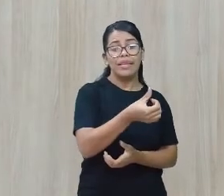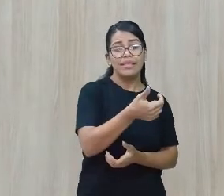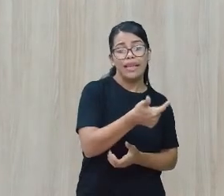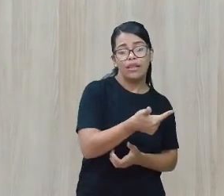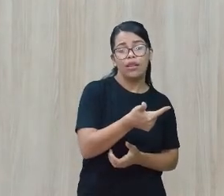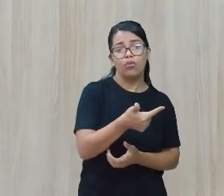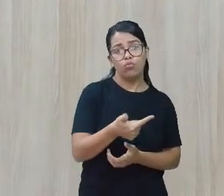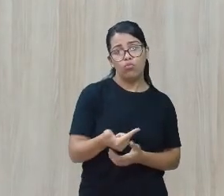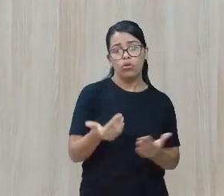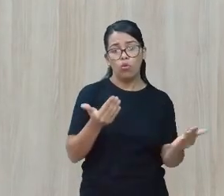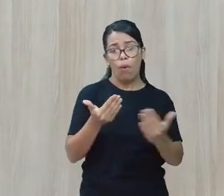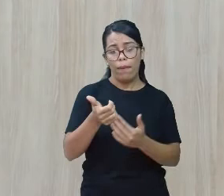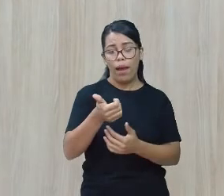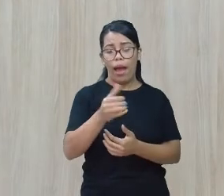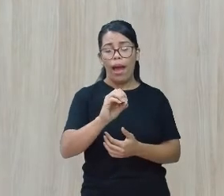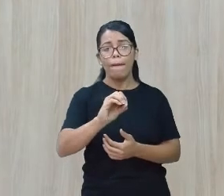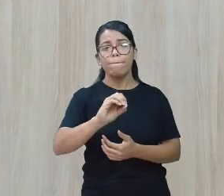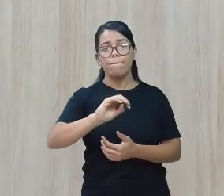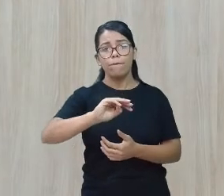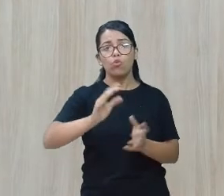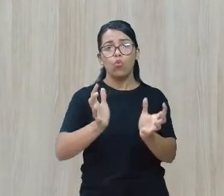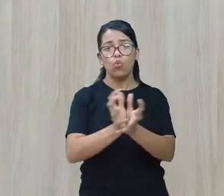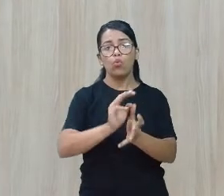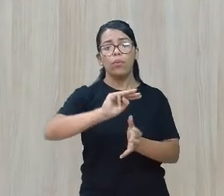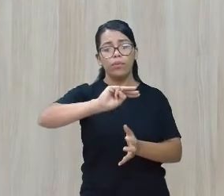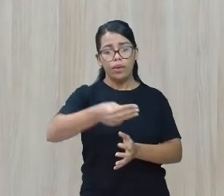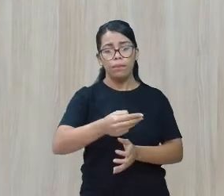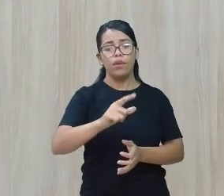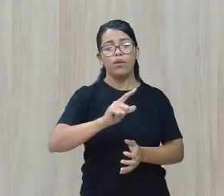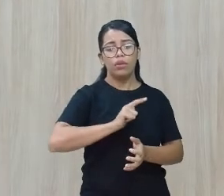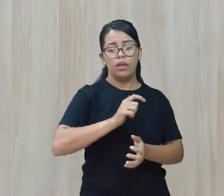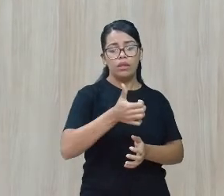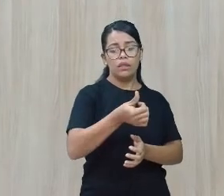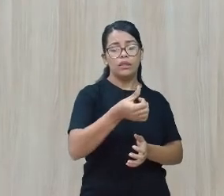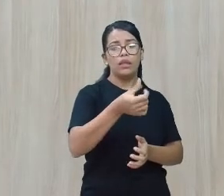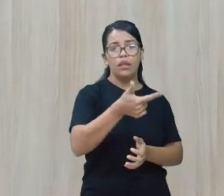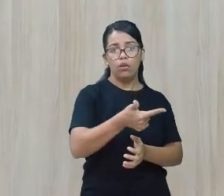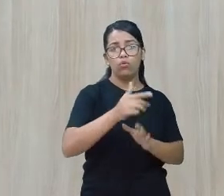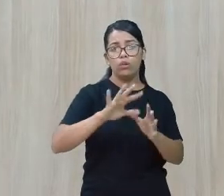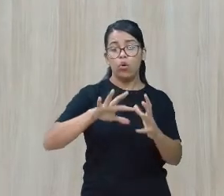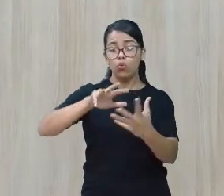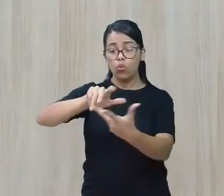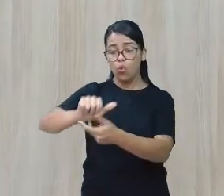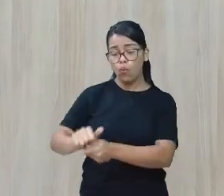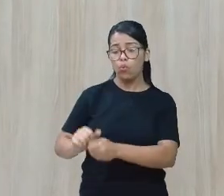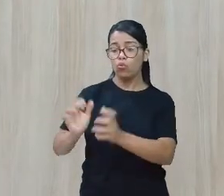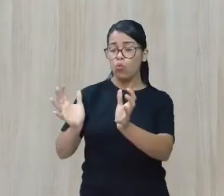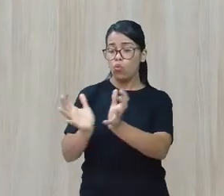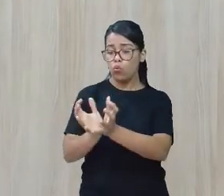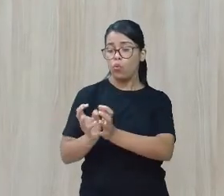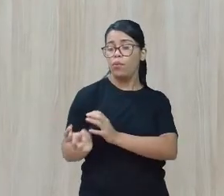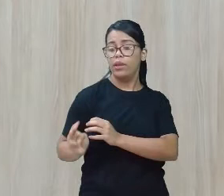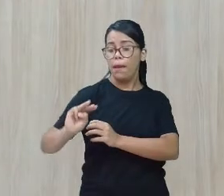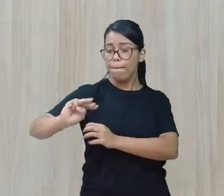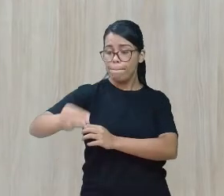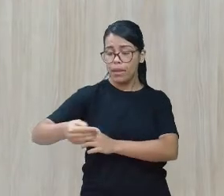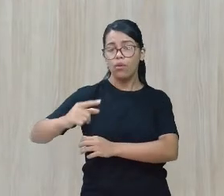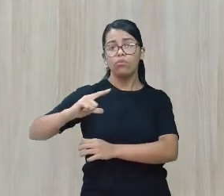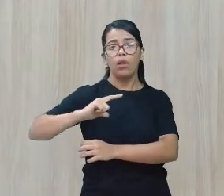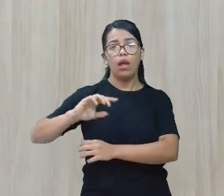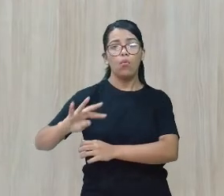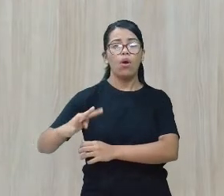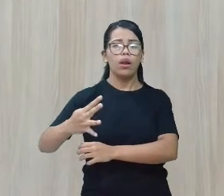e a taxa mundial, 44 grávidas para 1.000 jovens. Então, o Brasil ainda está ganhando nessa